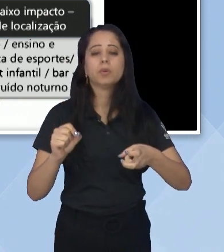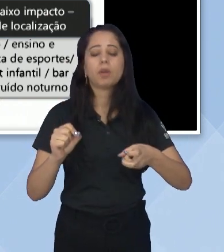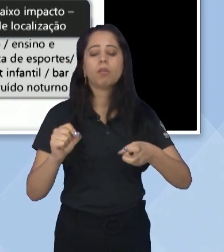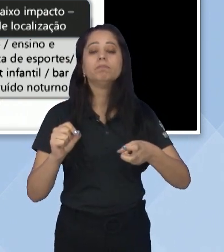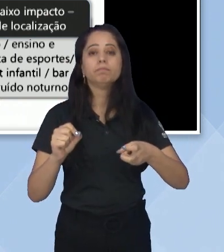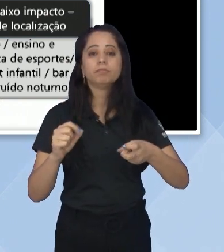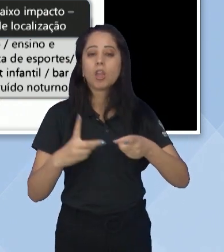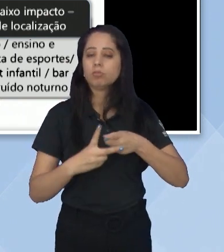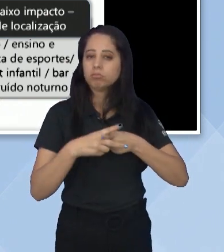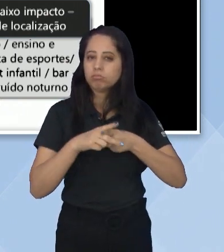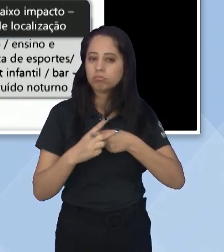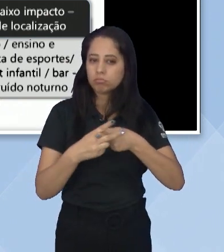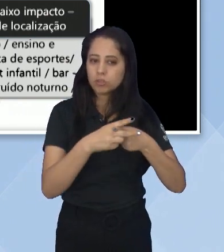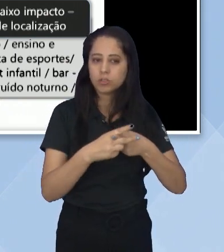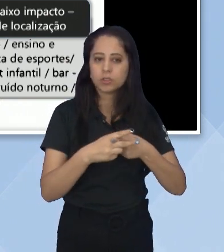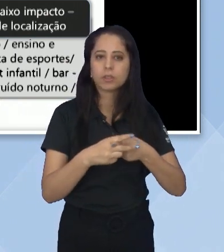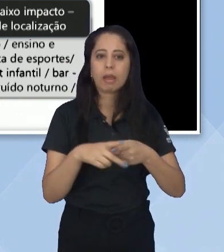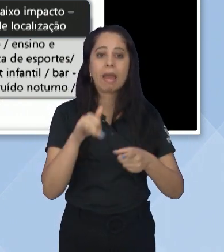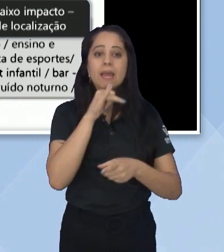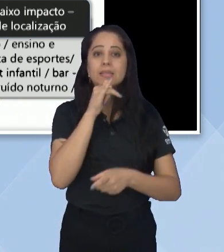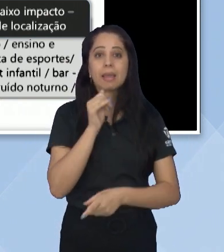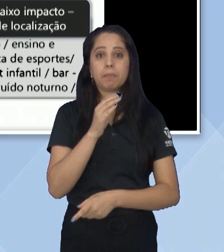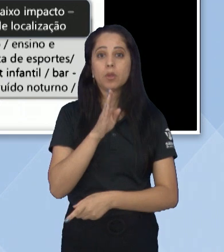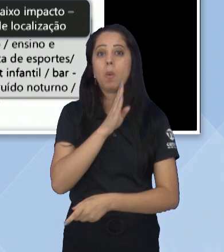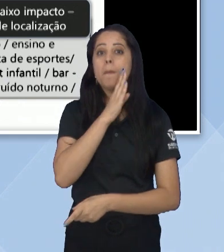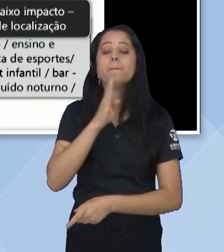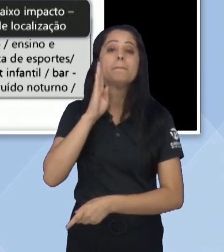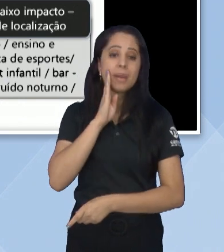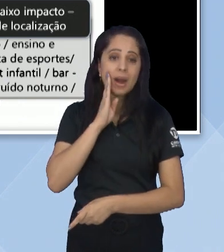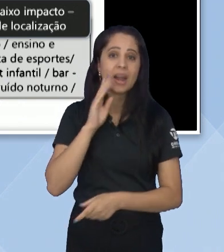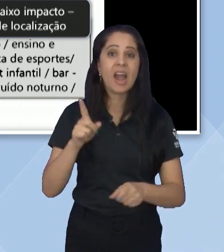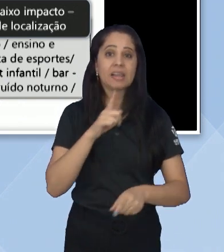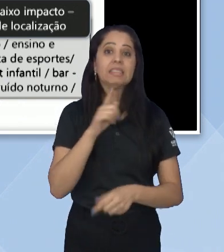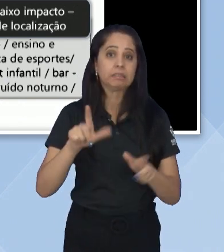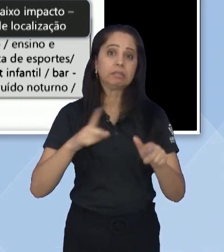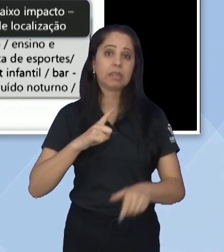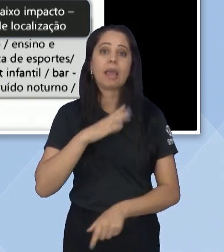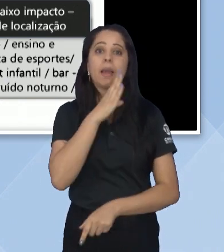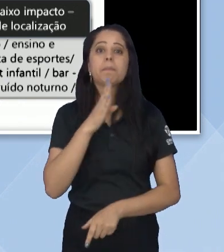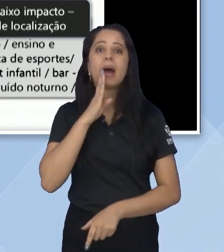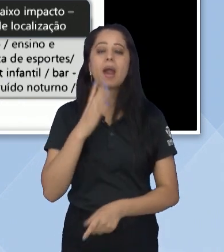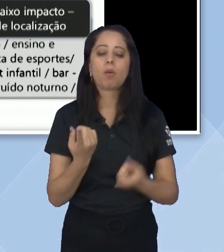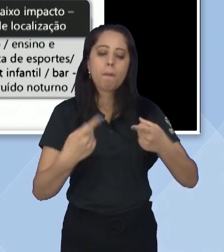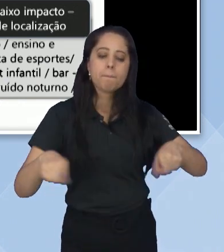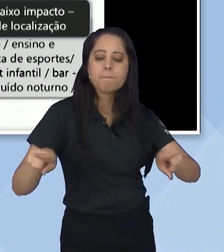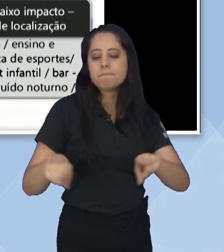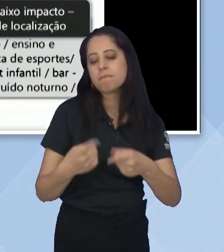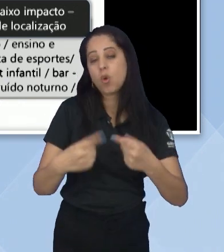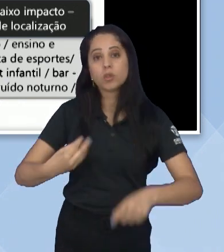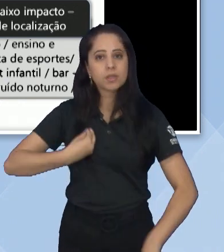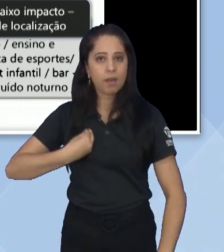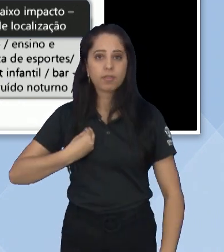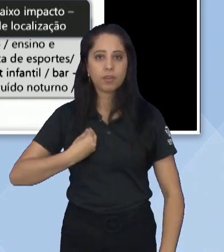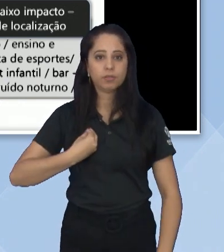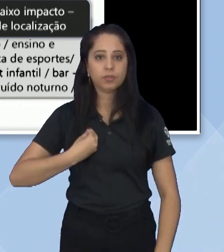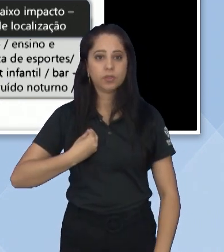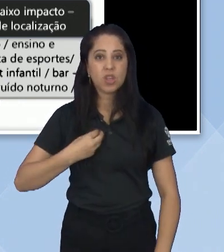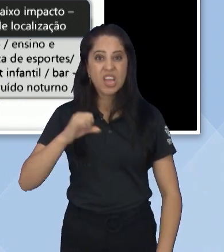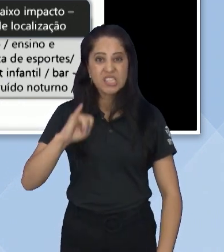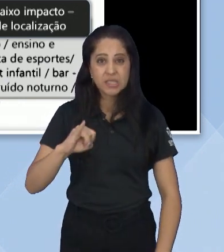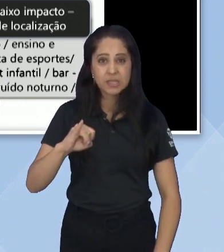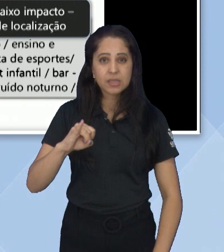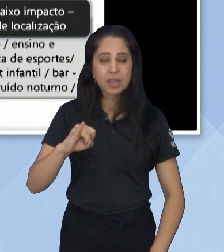e com relação aos Bares também porque bar assim a gente tem o barco musical vivo ele depois das 22 horas ele é chamado